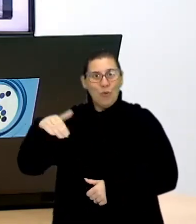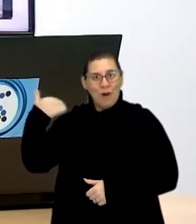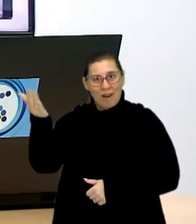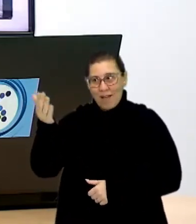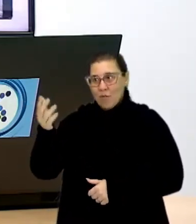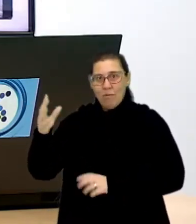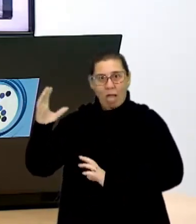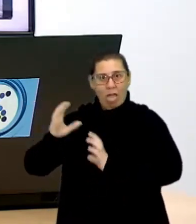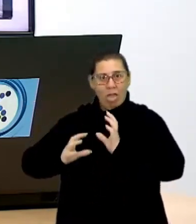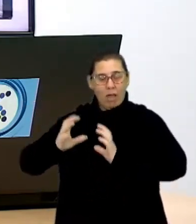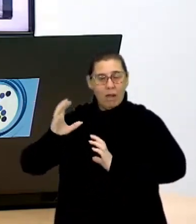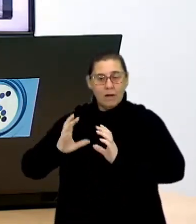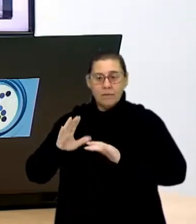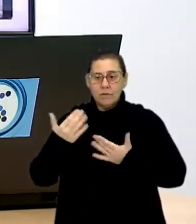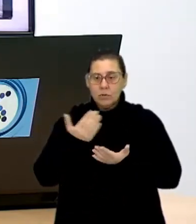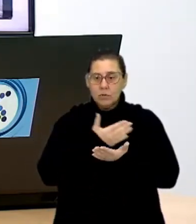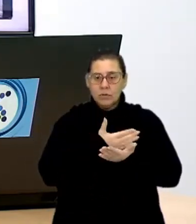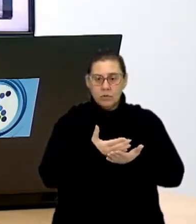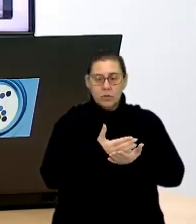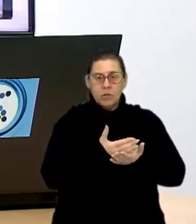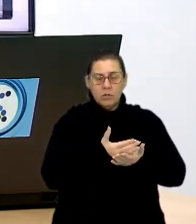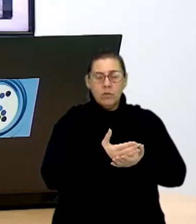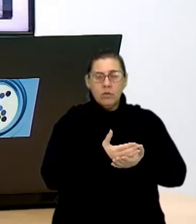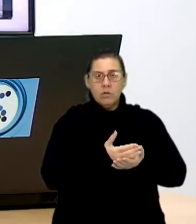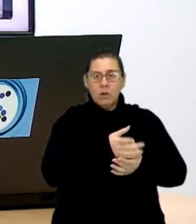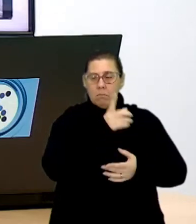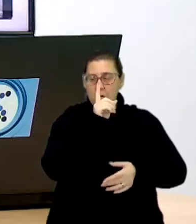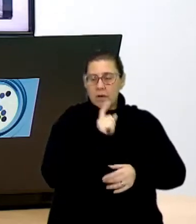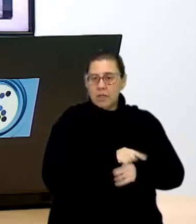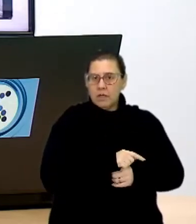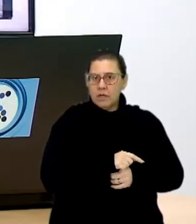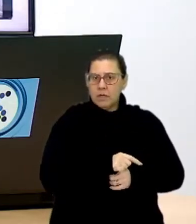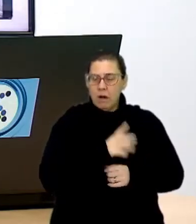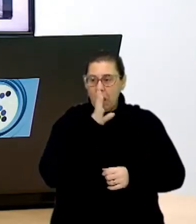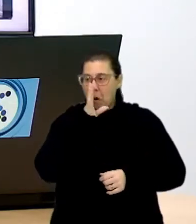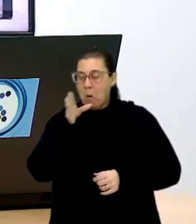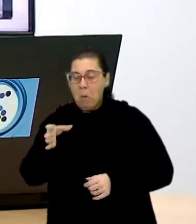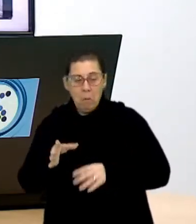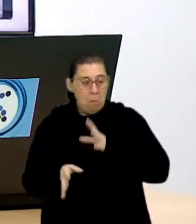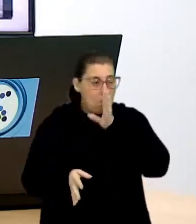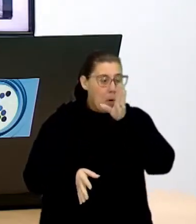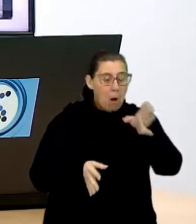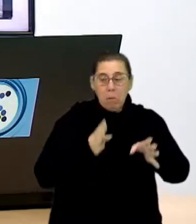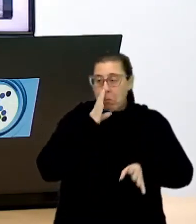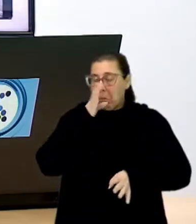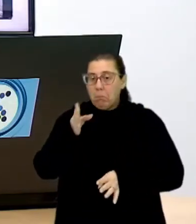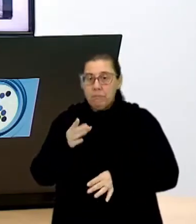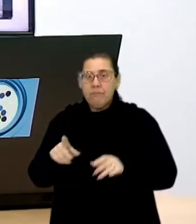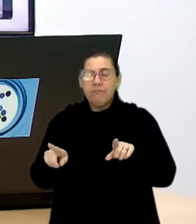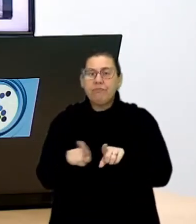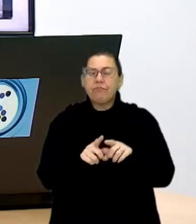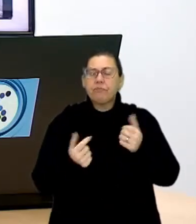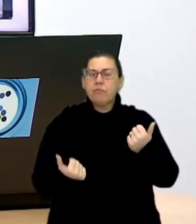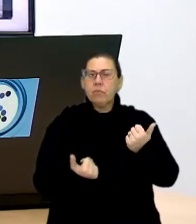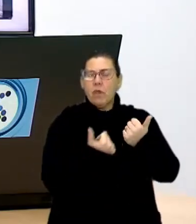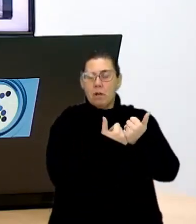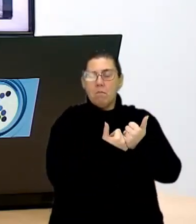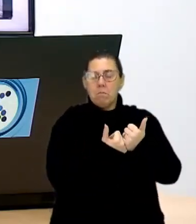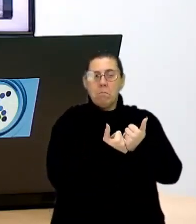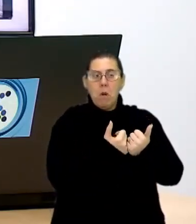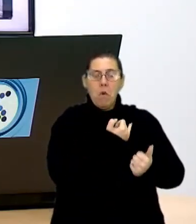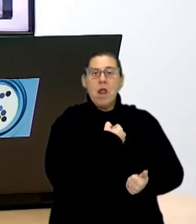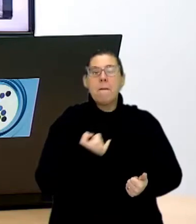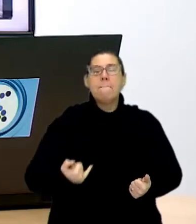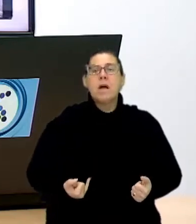Então, eles começaram a acusar os armênios de fazerem parte aí, tentarem auxiliar o Império Russo.